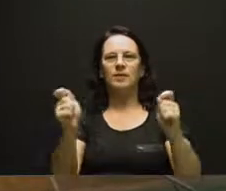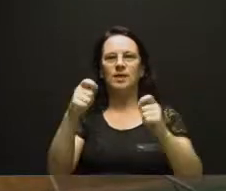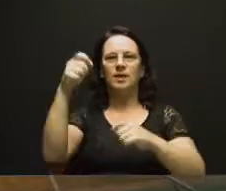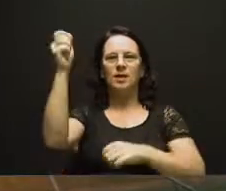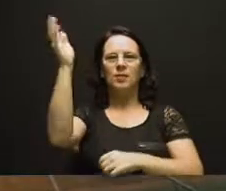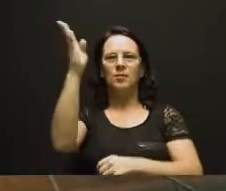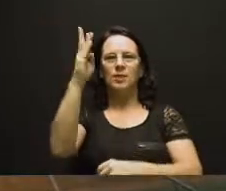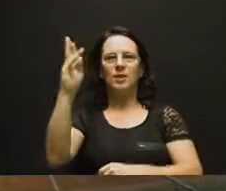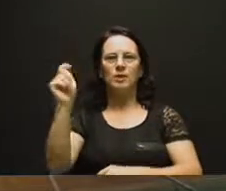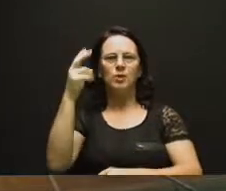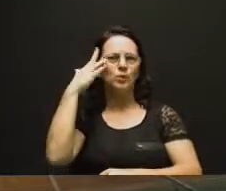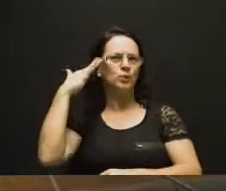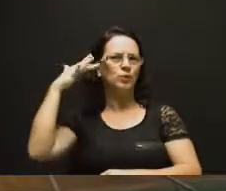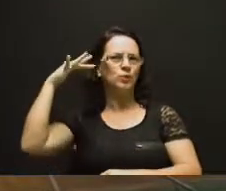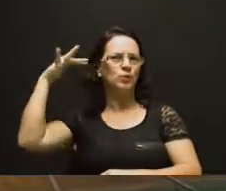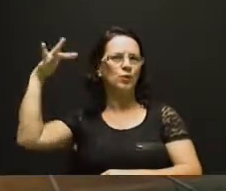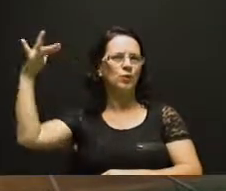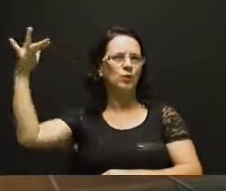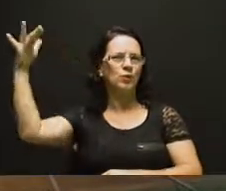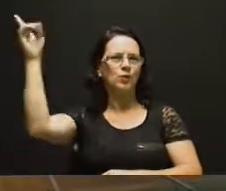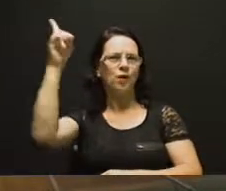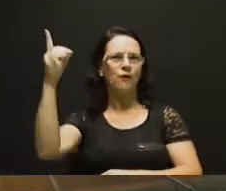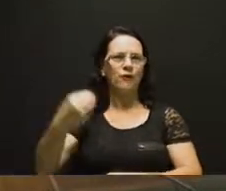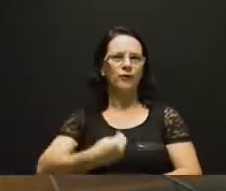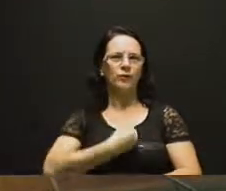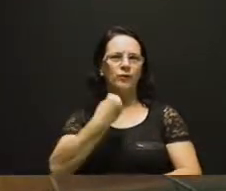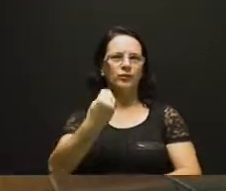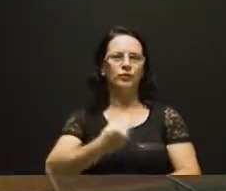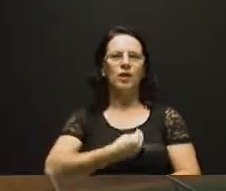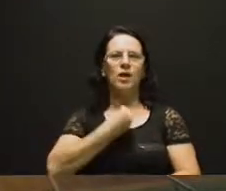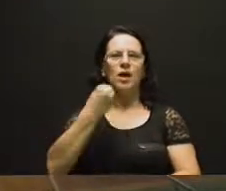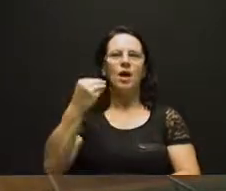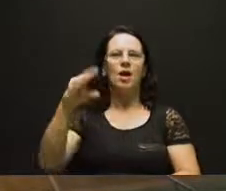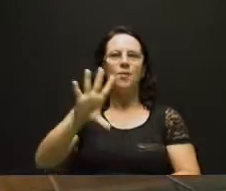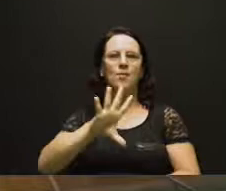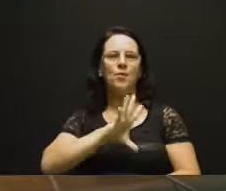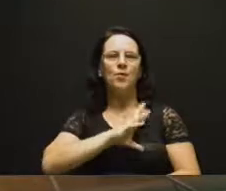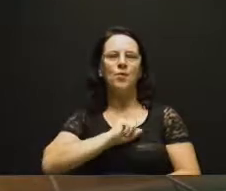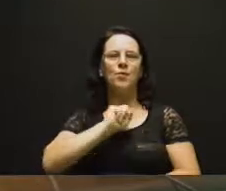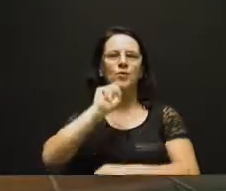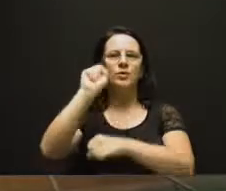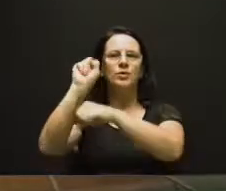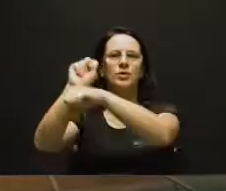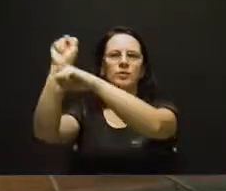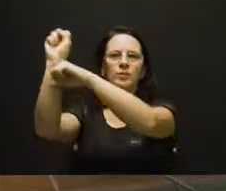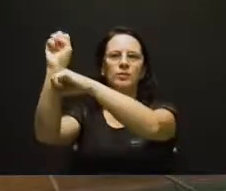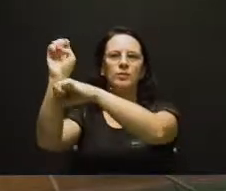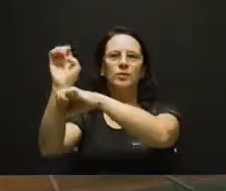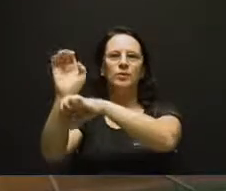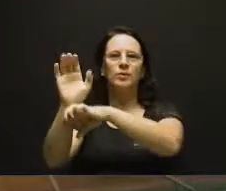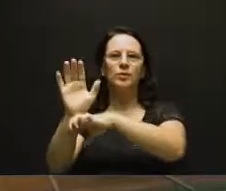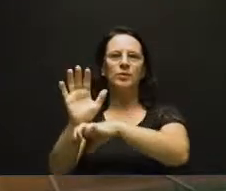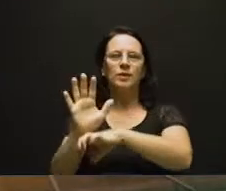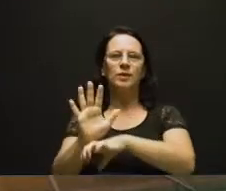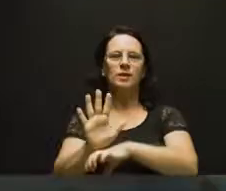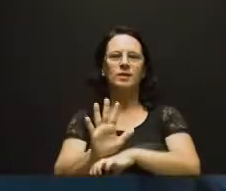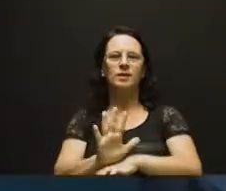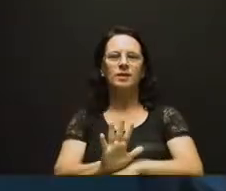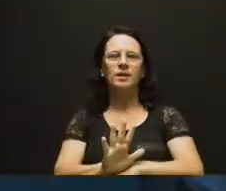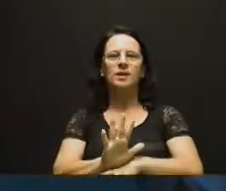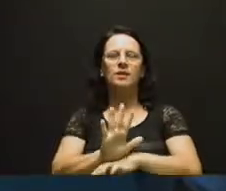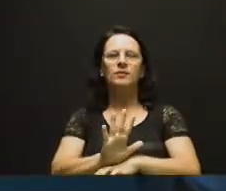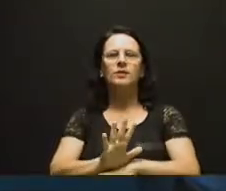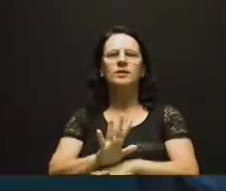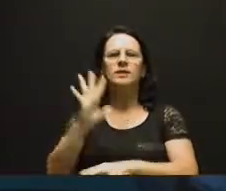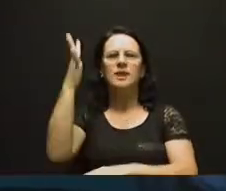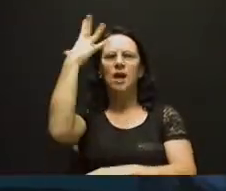sempre usou intenso na i e ii noite a esperança da adece sem